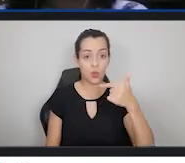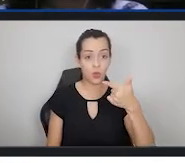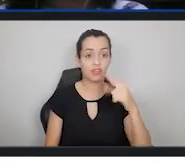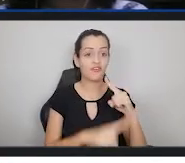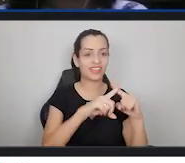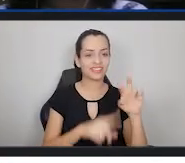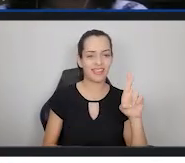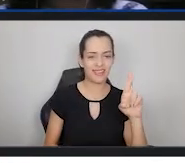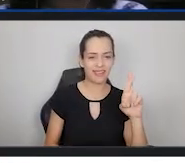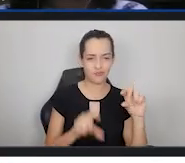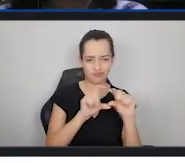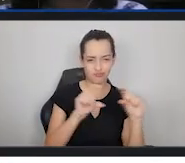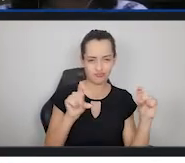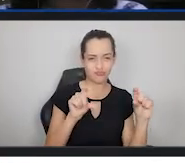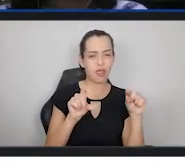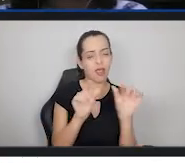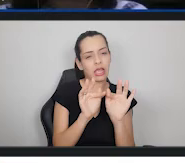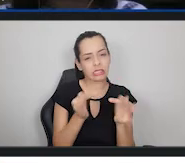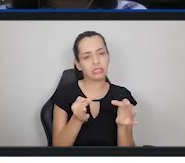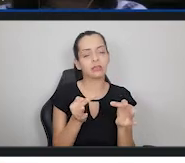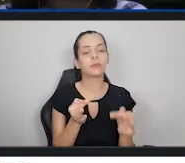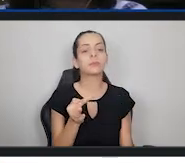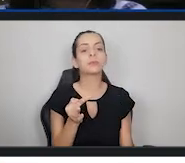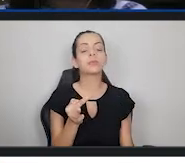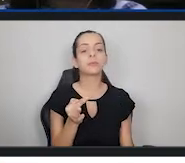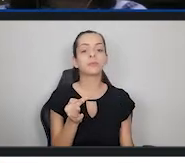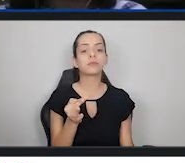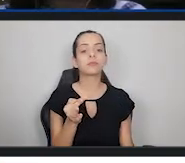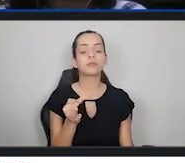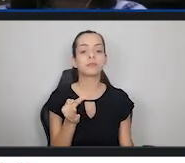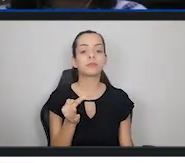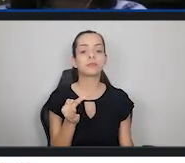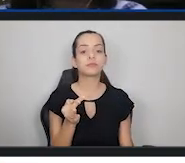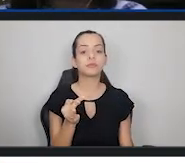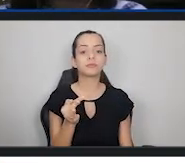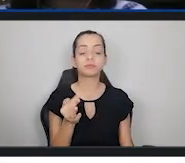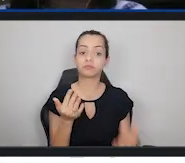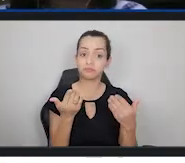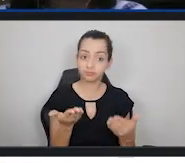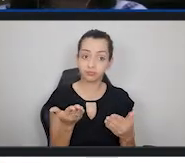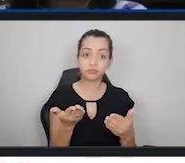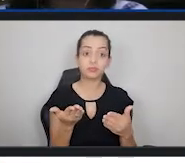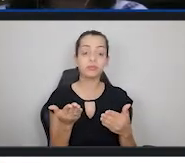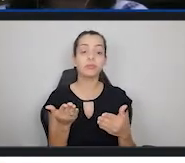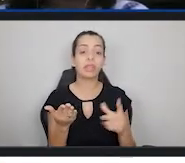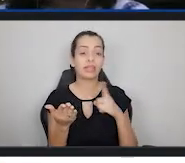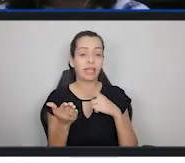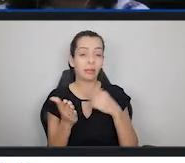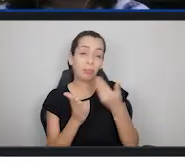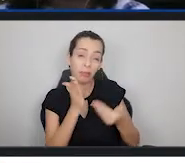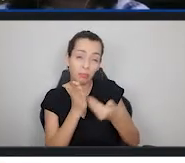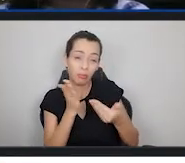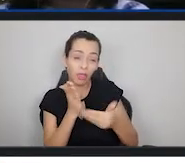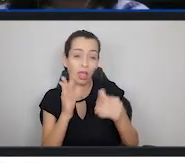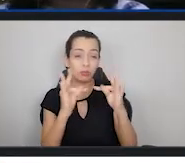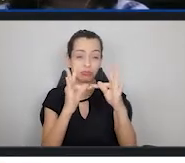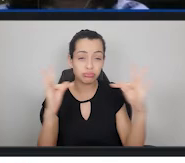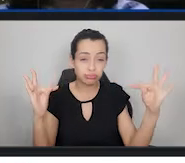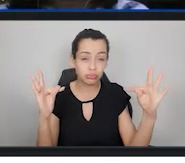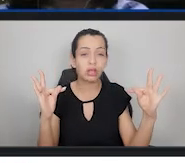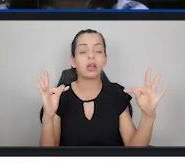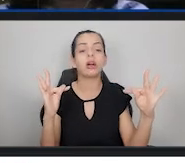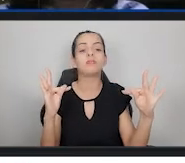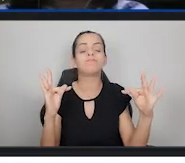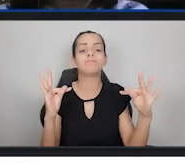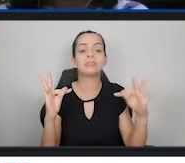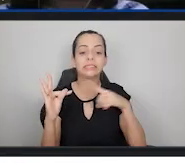potência, perdas corresponde a I ao quadrado vezes R, né? Vamos falar de uma forma mais simples assim. E